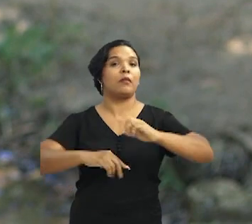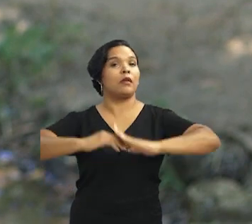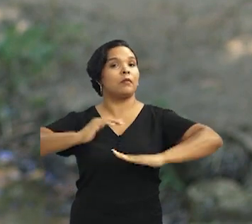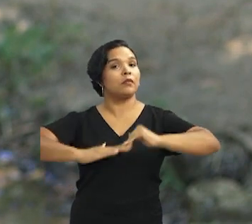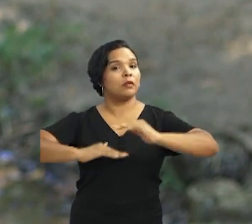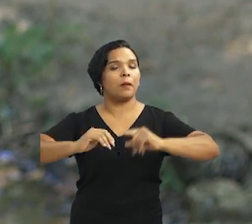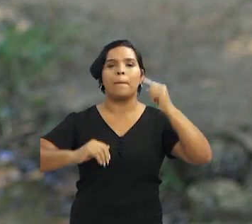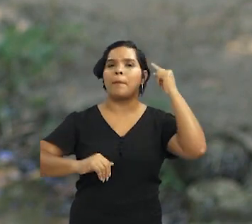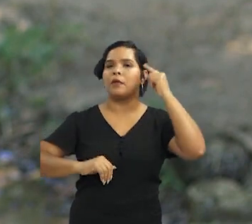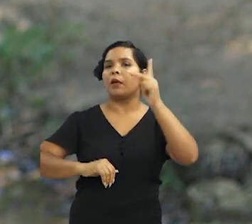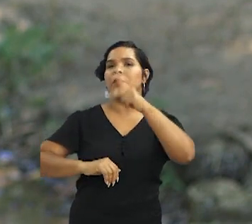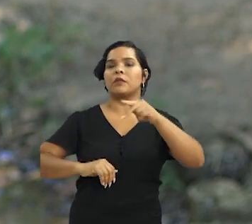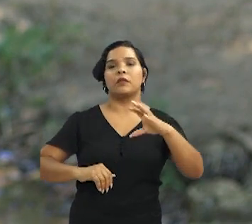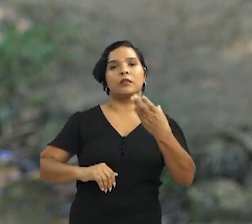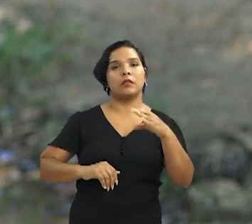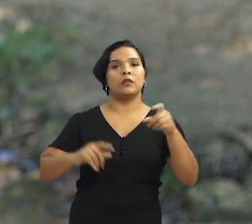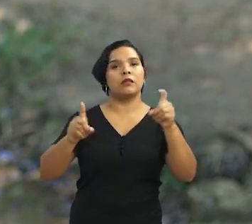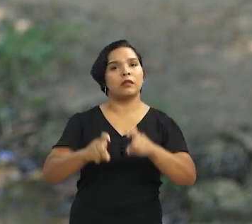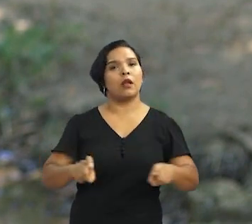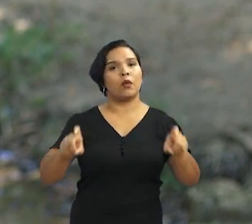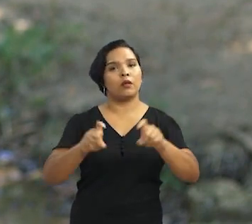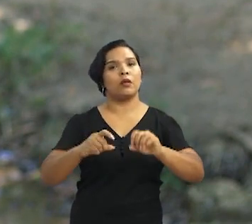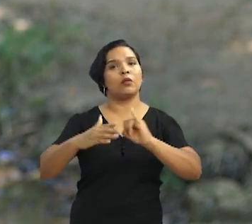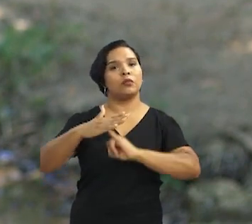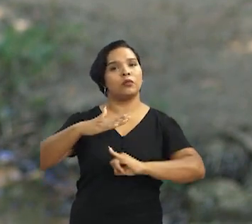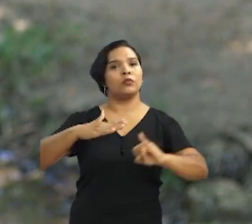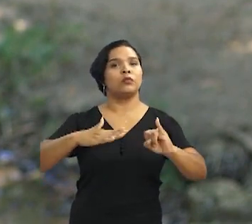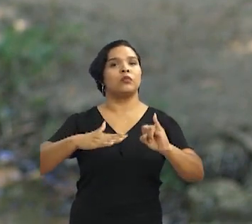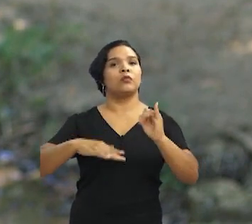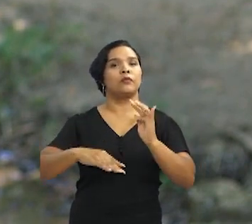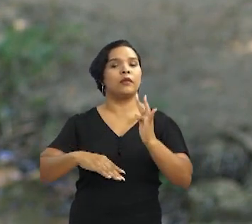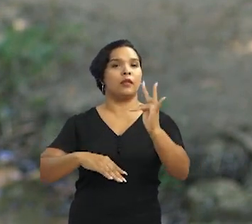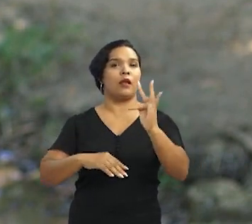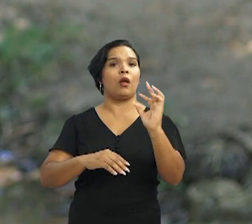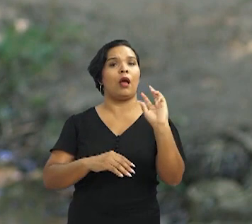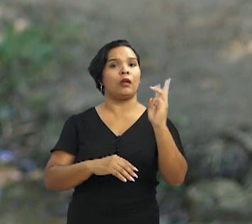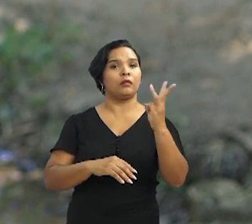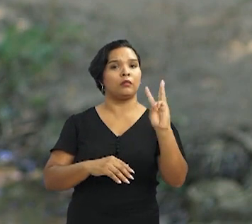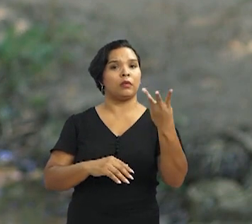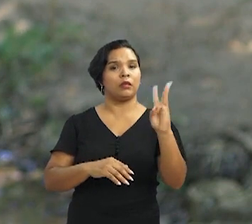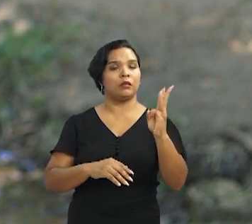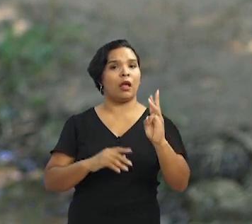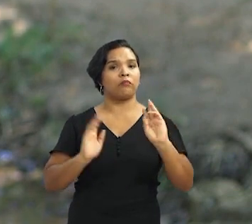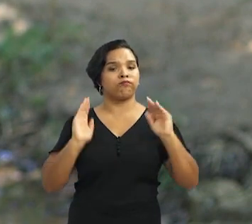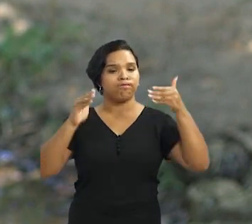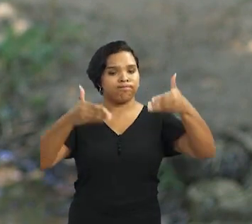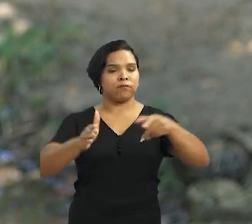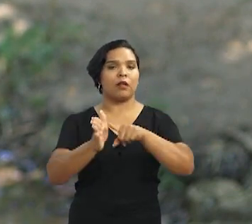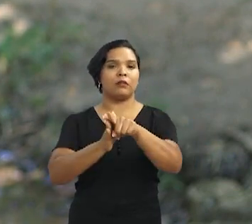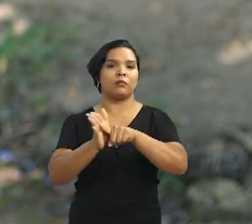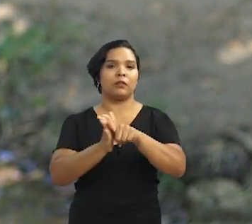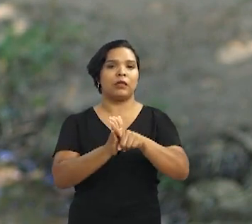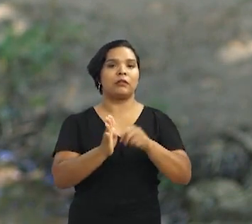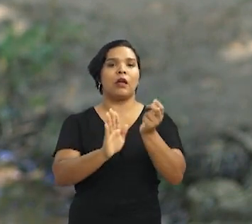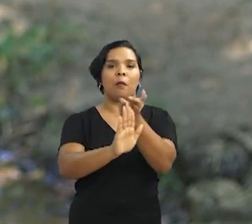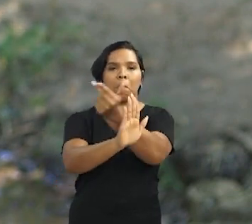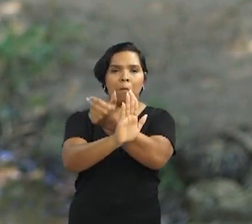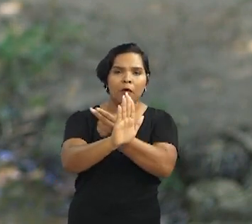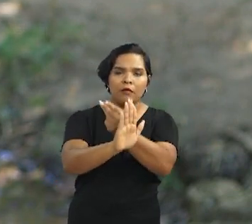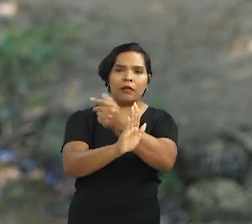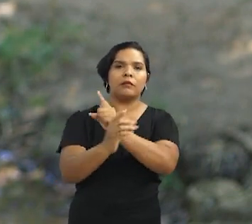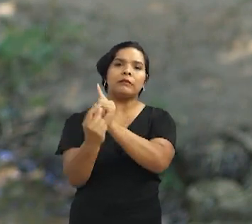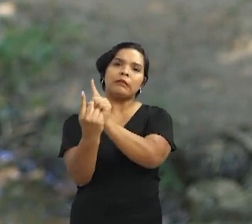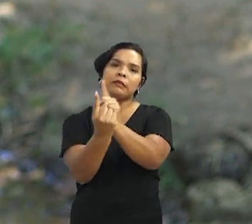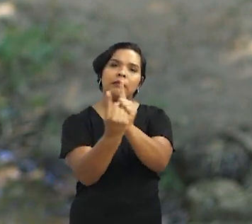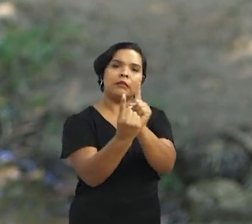acadêmica e profissional. Pensando nisso, uma professora de Ciências da Computação do Instituto Federal do Maranhão resolveu dedicar suas